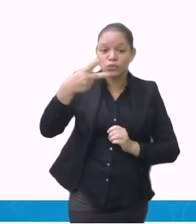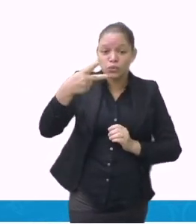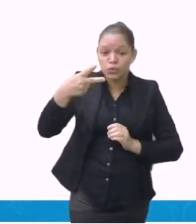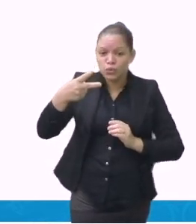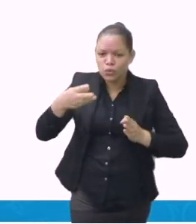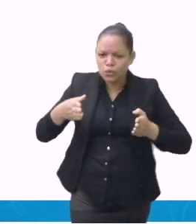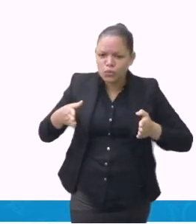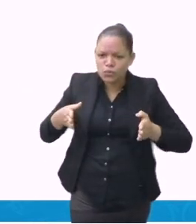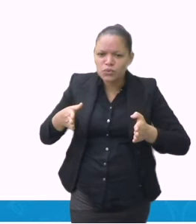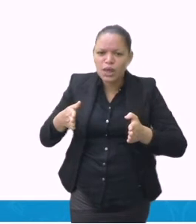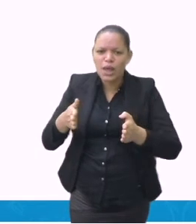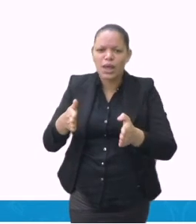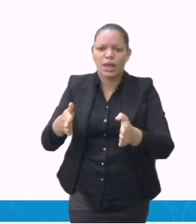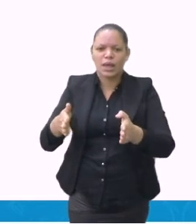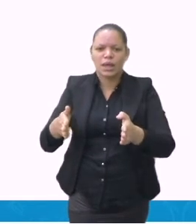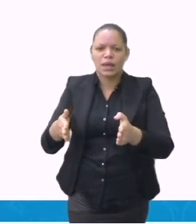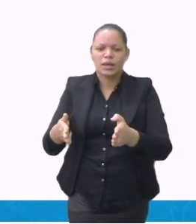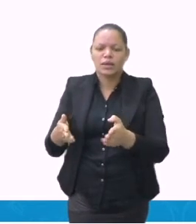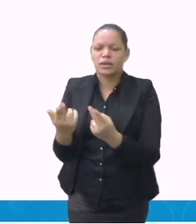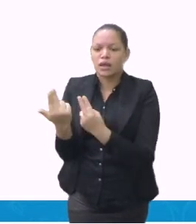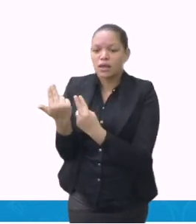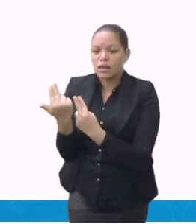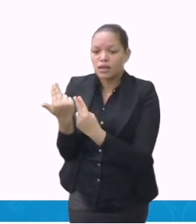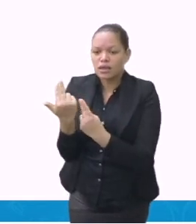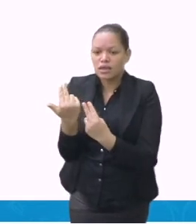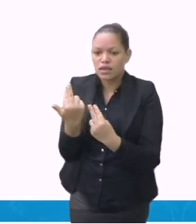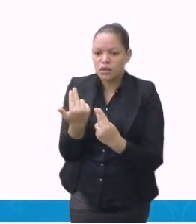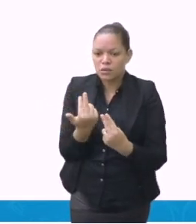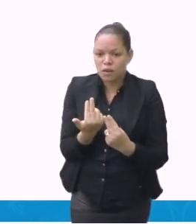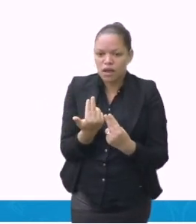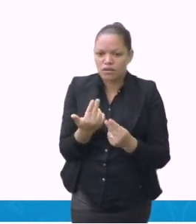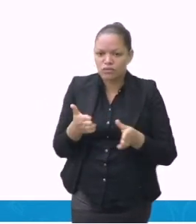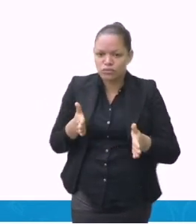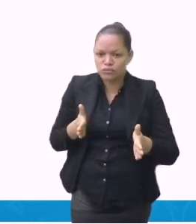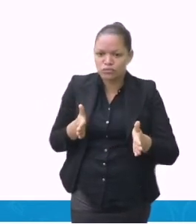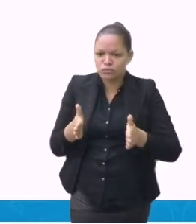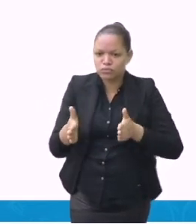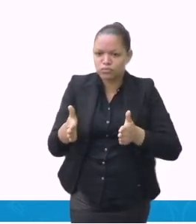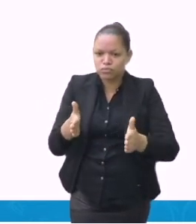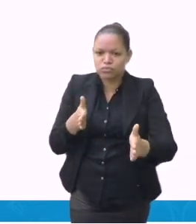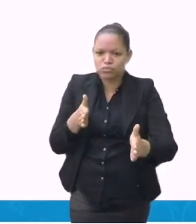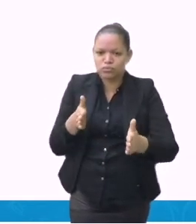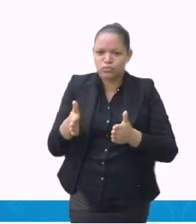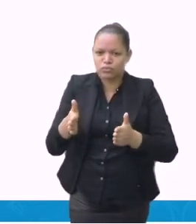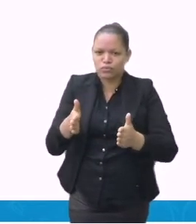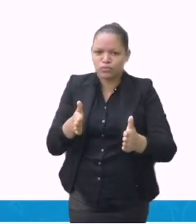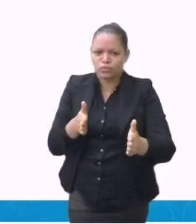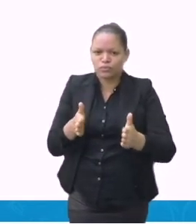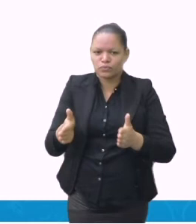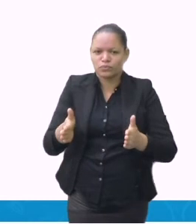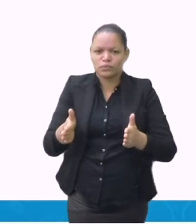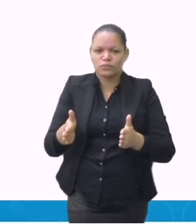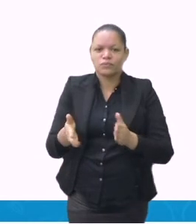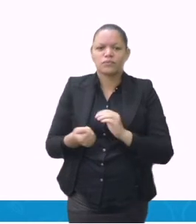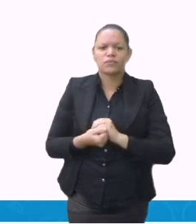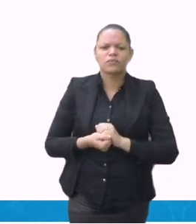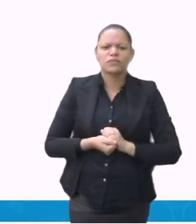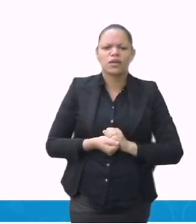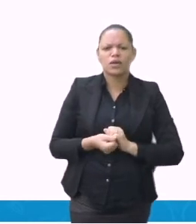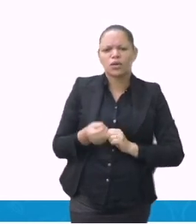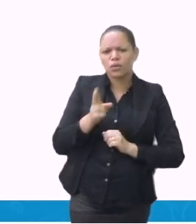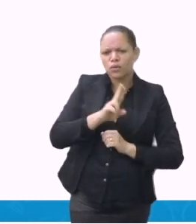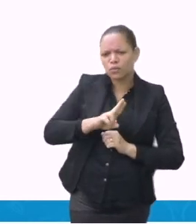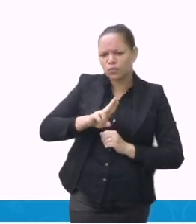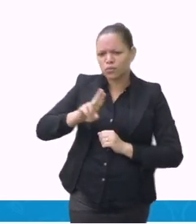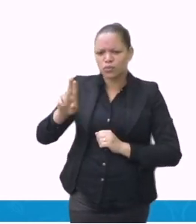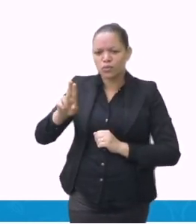eixos perpendiculares. Os eixos são eixo horizontal, que é o eixo das abscissas,